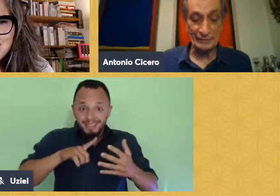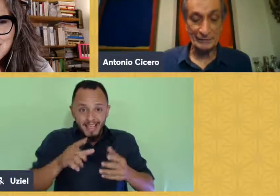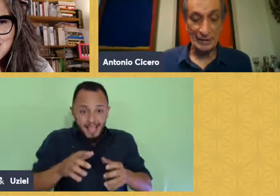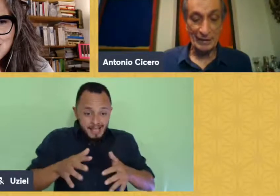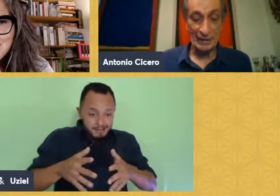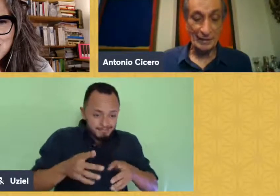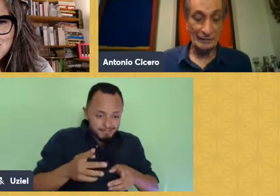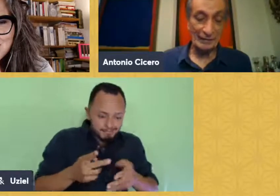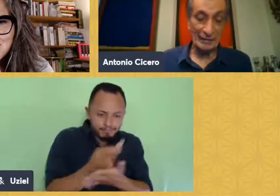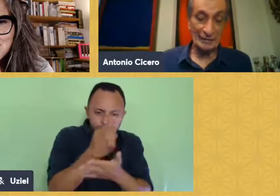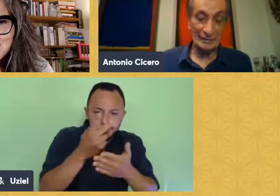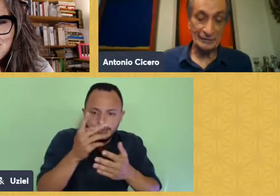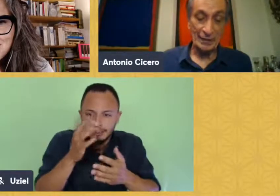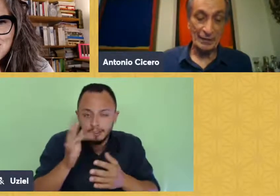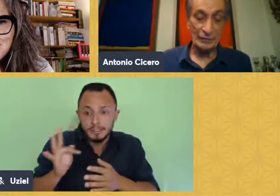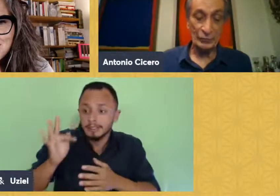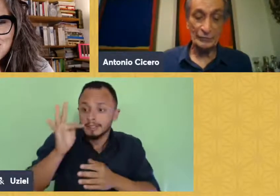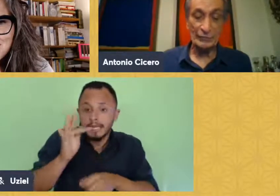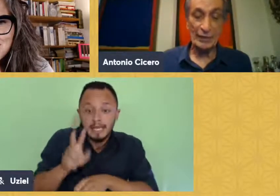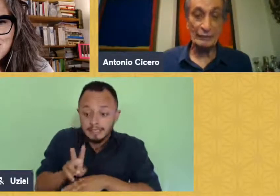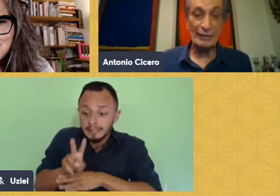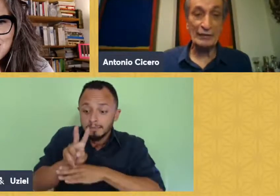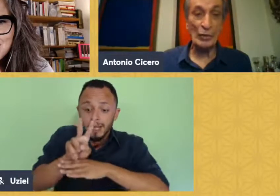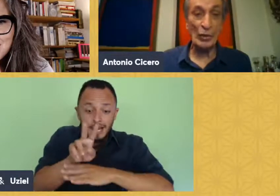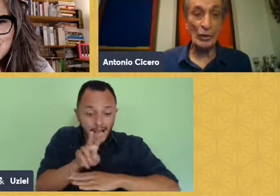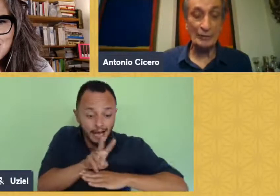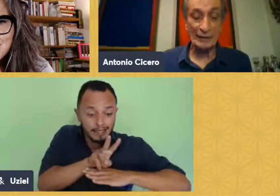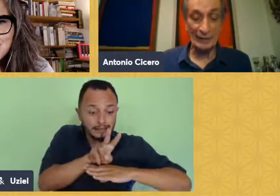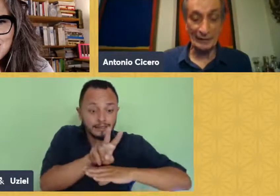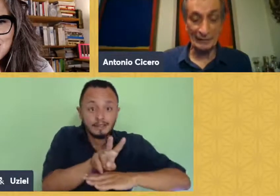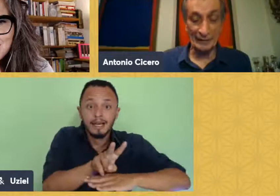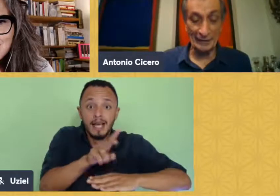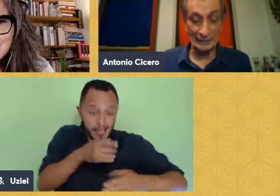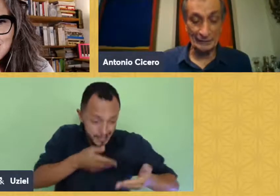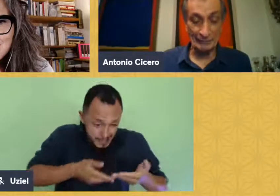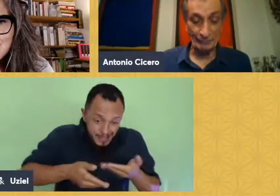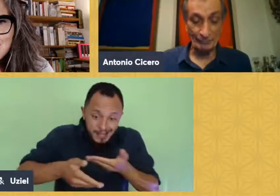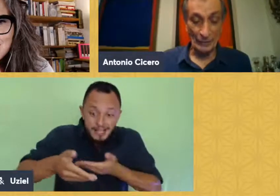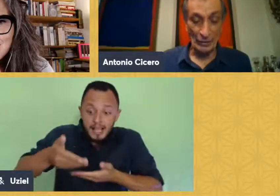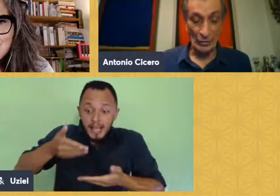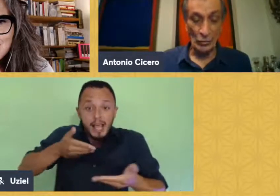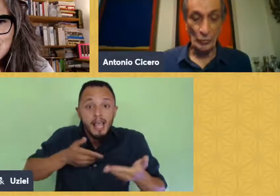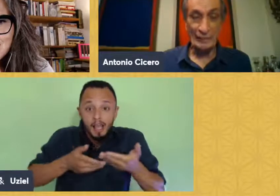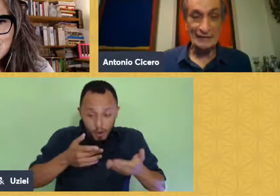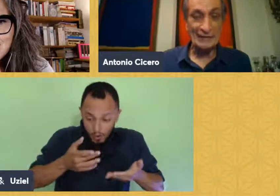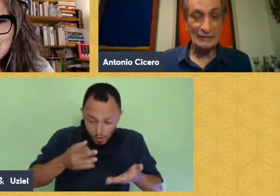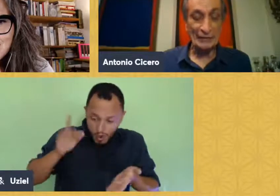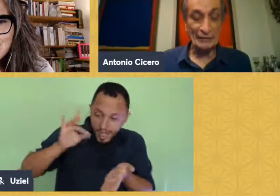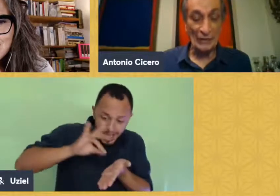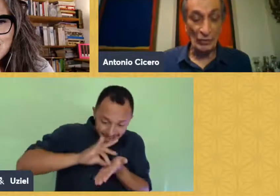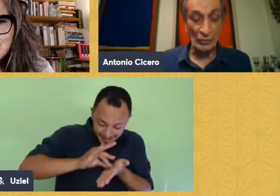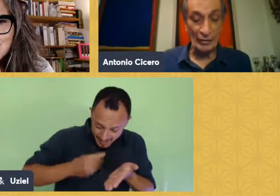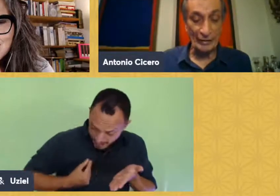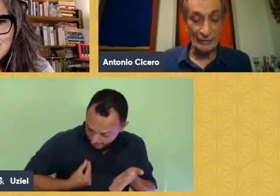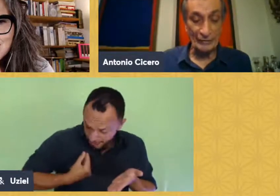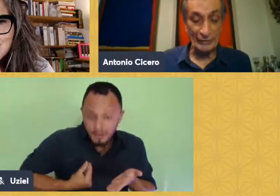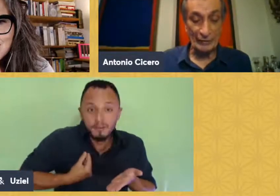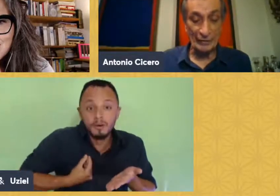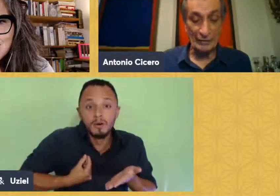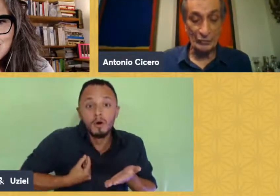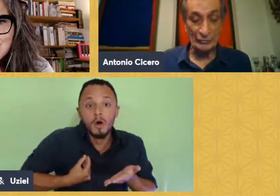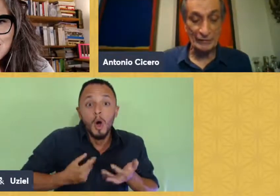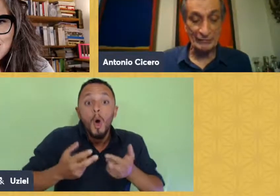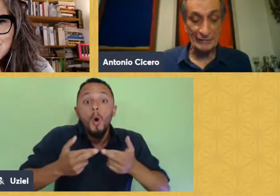esperanças. Entre eles, considero a enorme realidade. O presente é tão